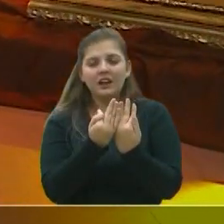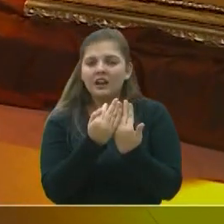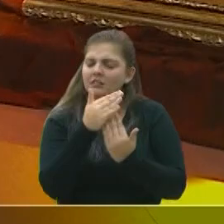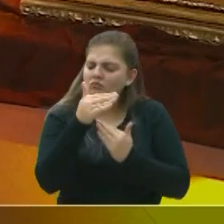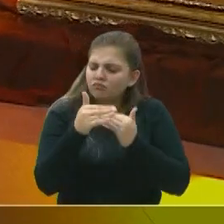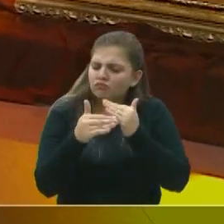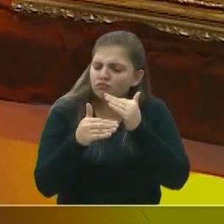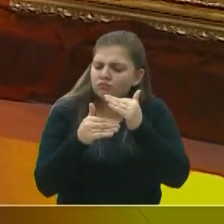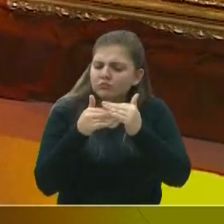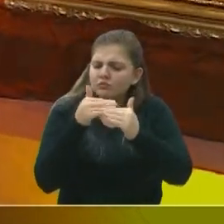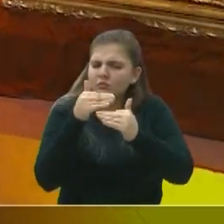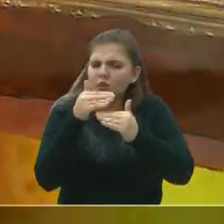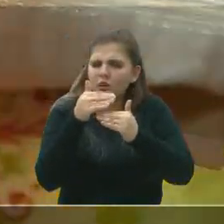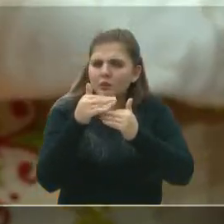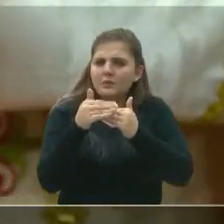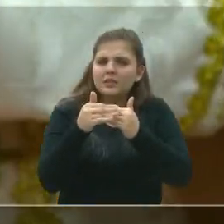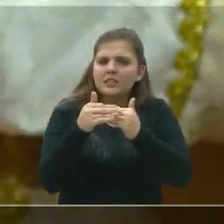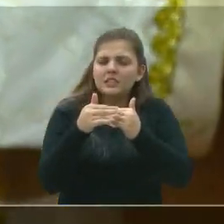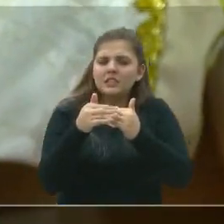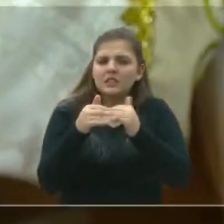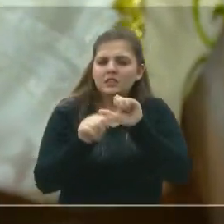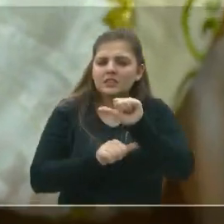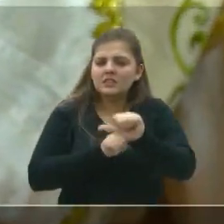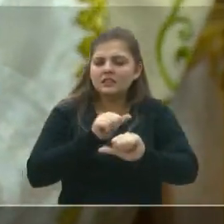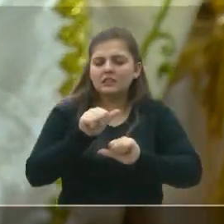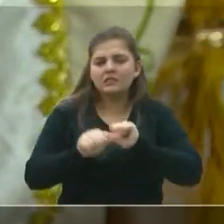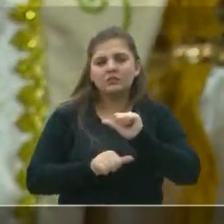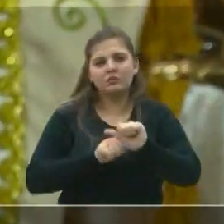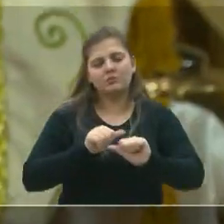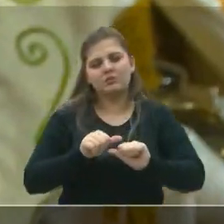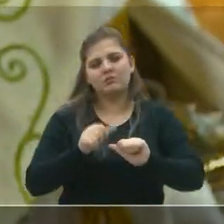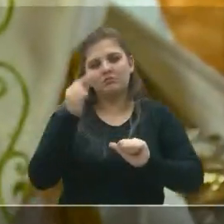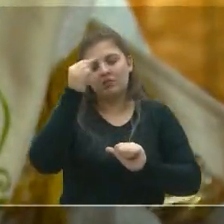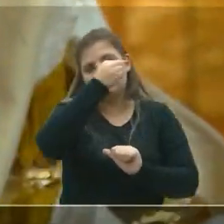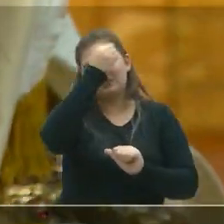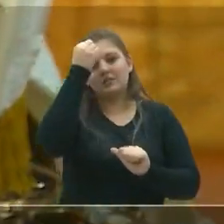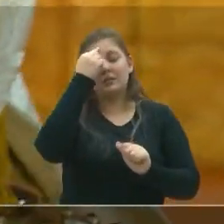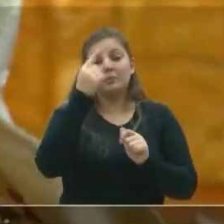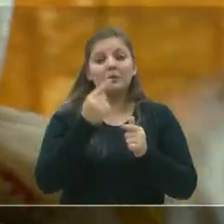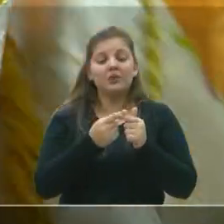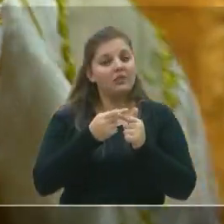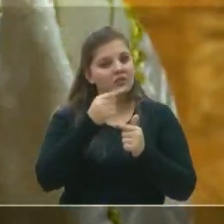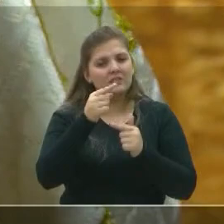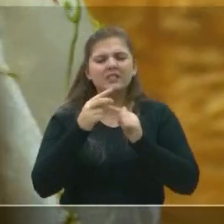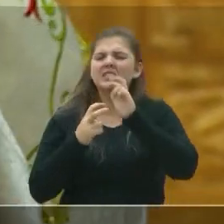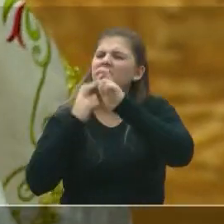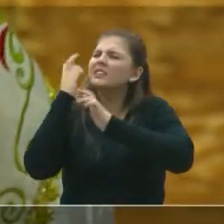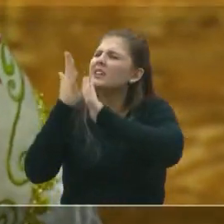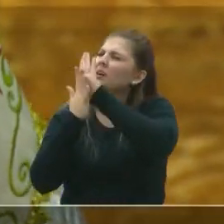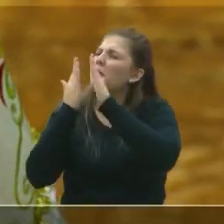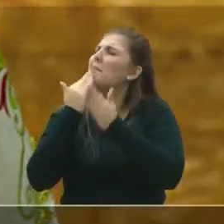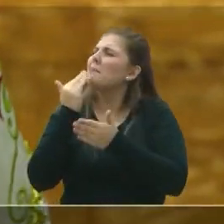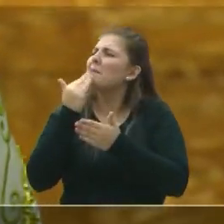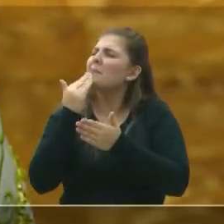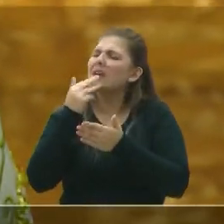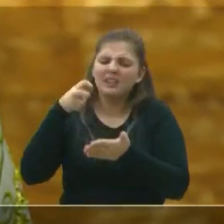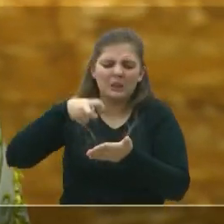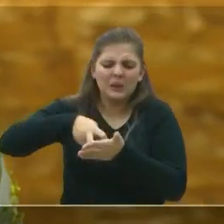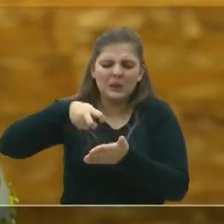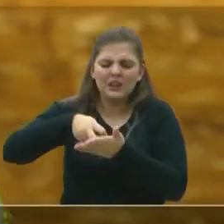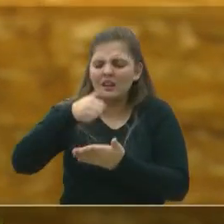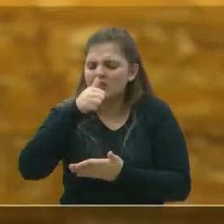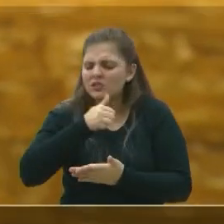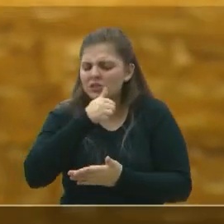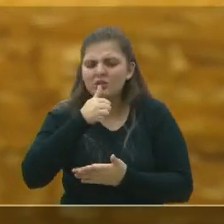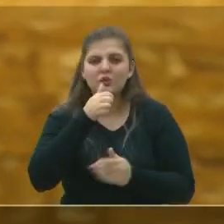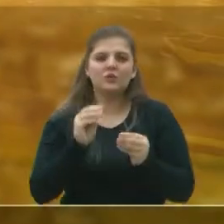de santificação. Porque você clama, porque você pede, porque você se dobra, porque você jejua. É